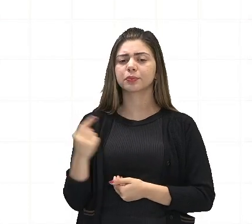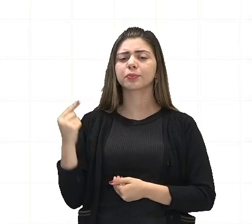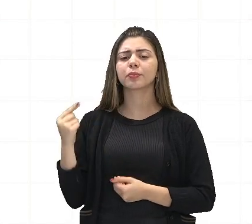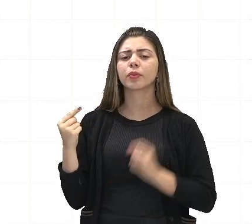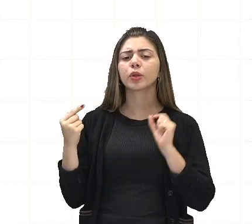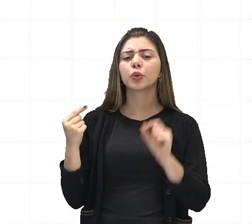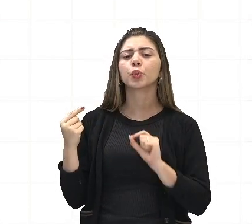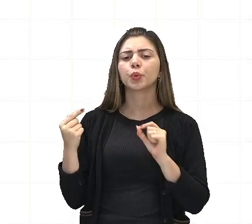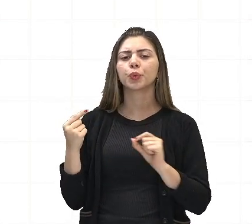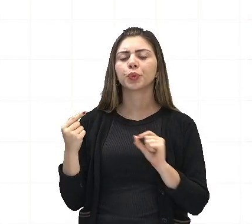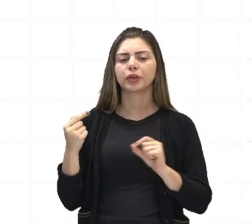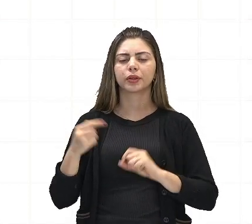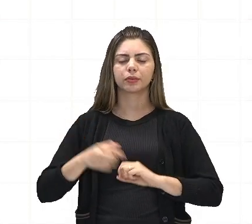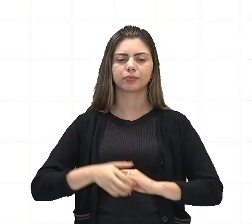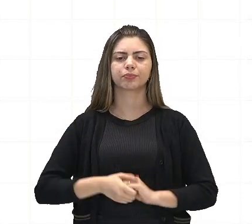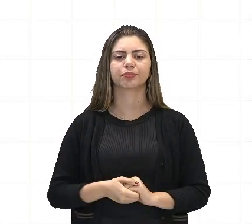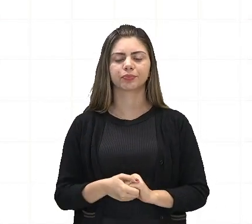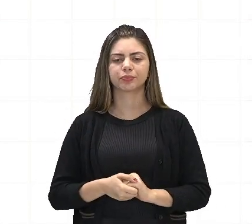questão